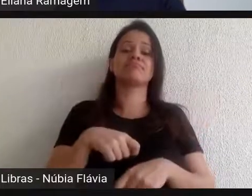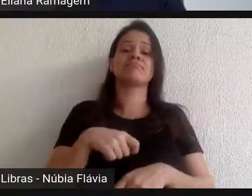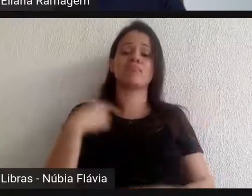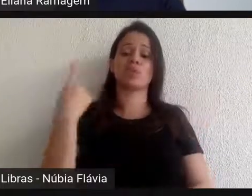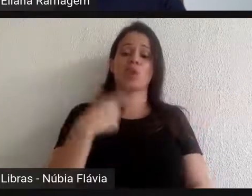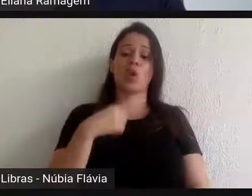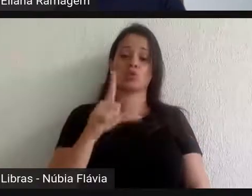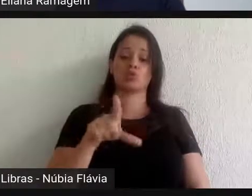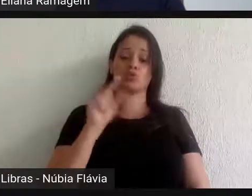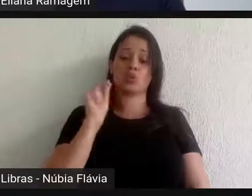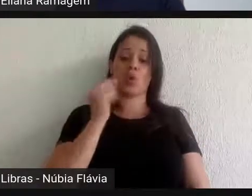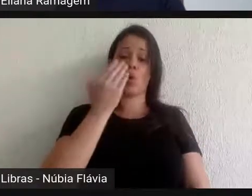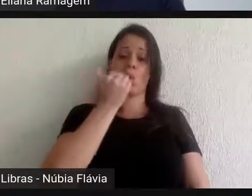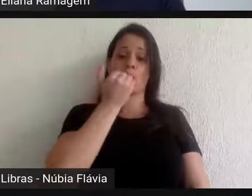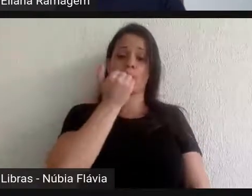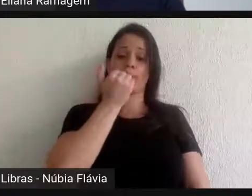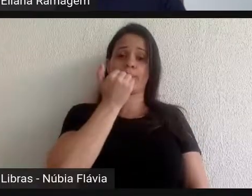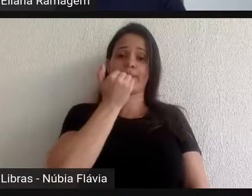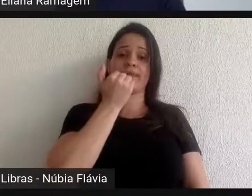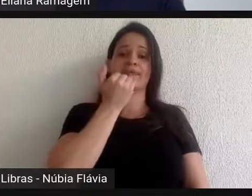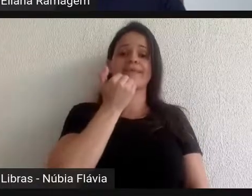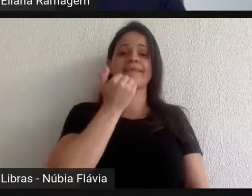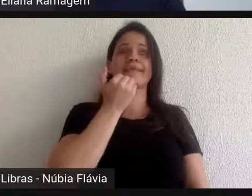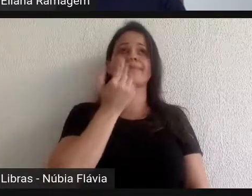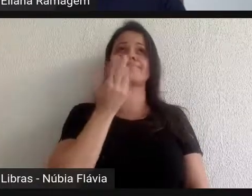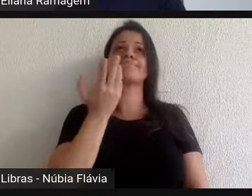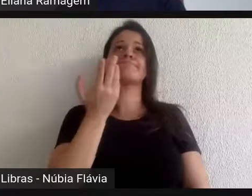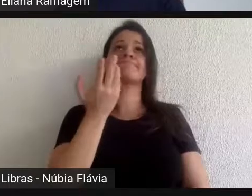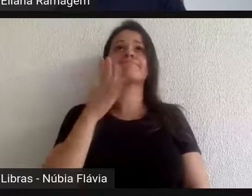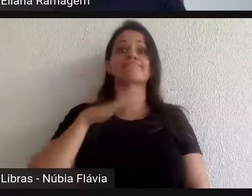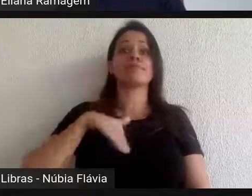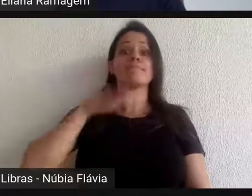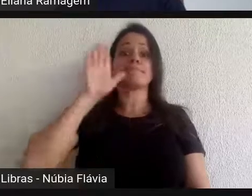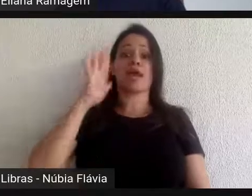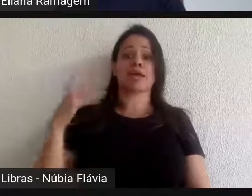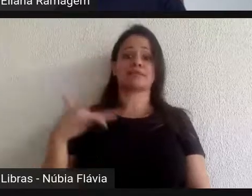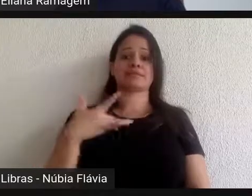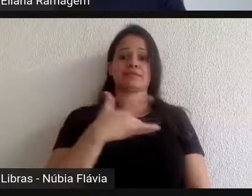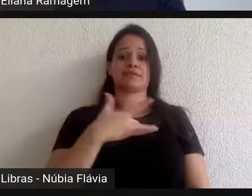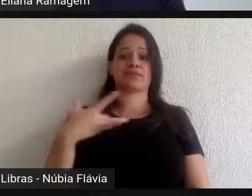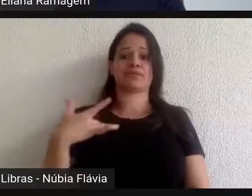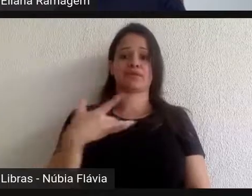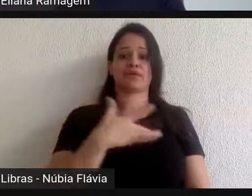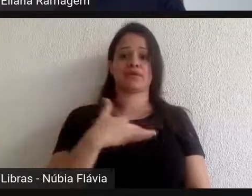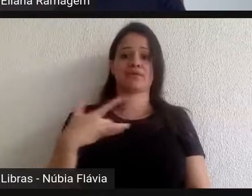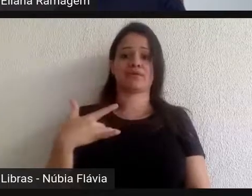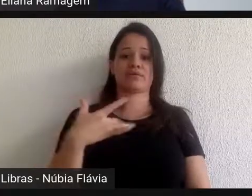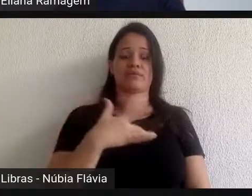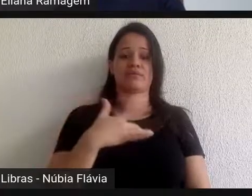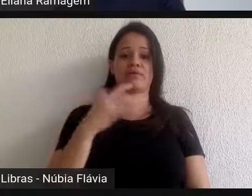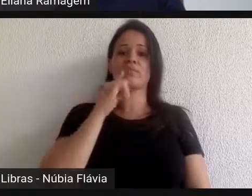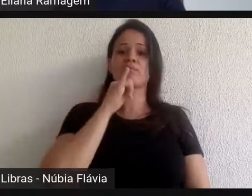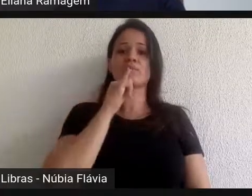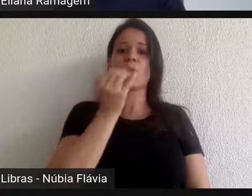Também tem a questão de que mesmo quando a gente escolhe uma coisa que normalmente é mais